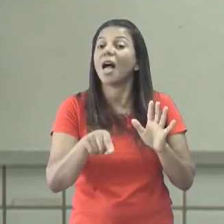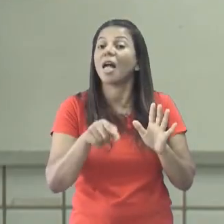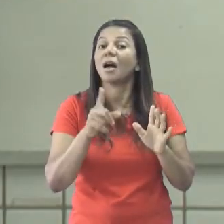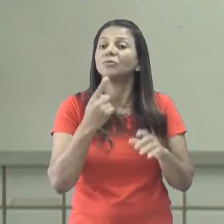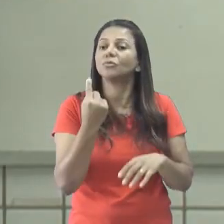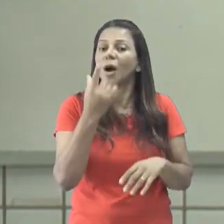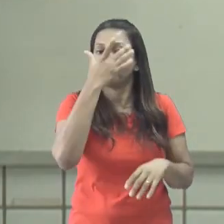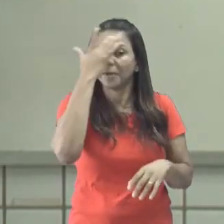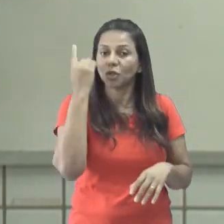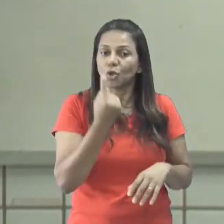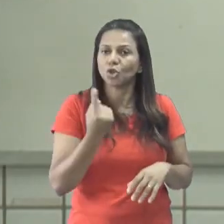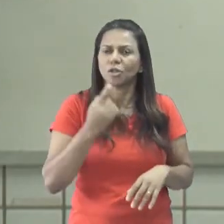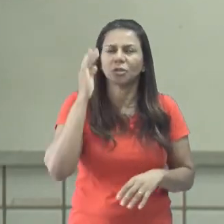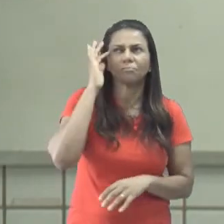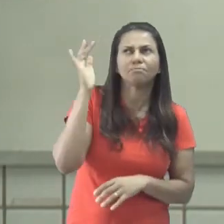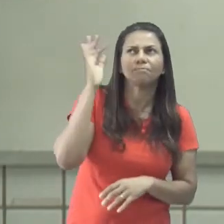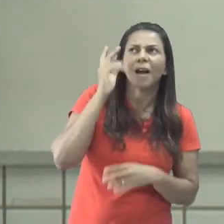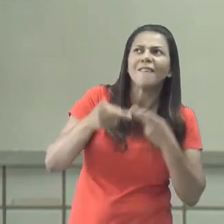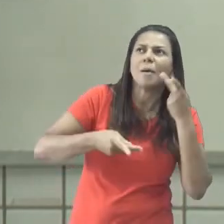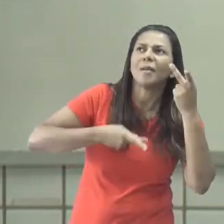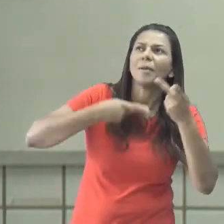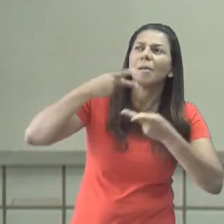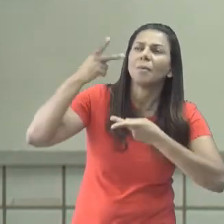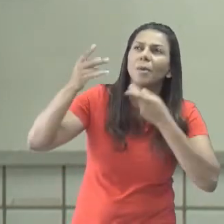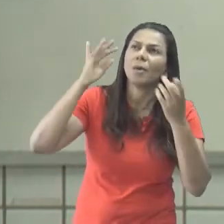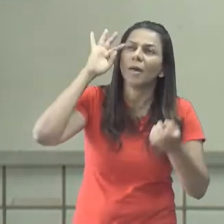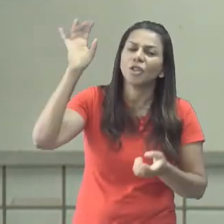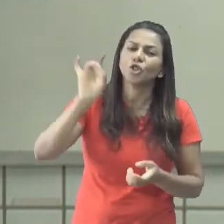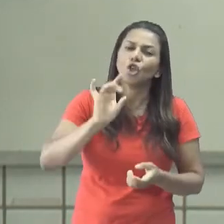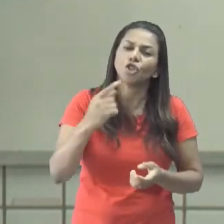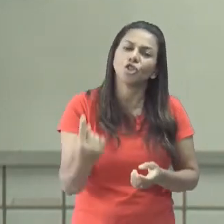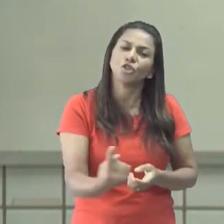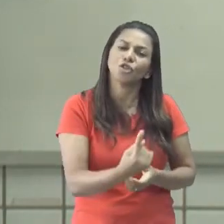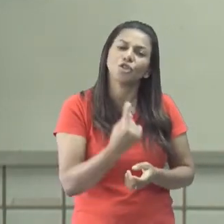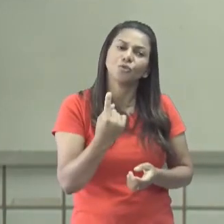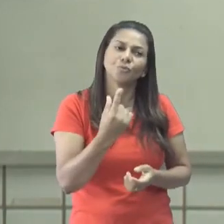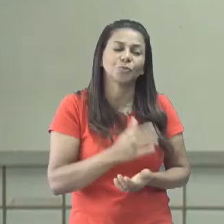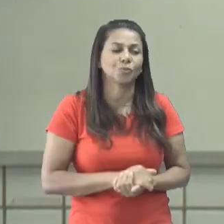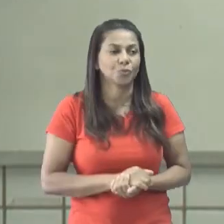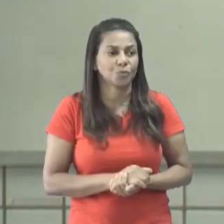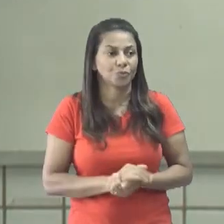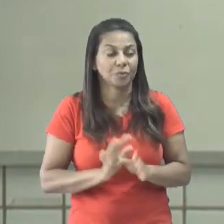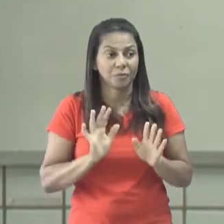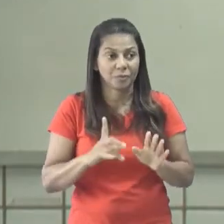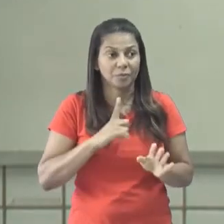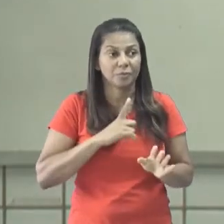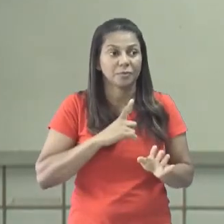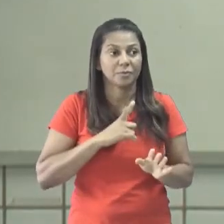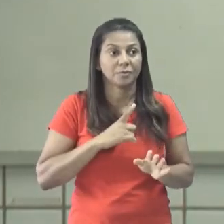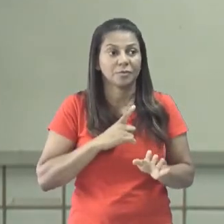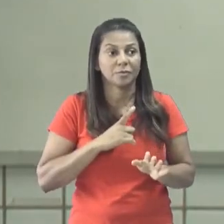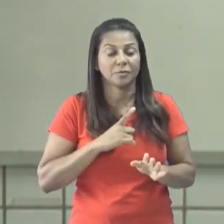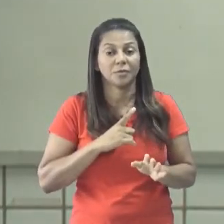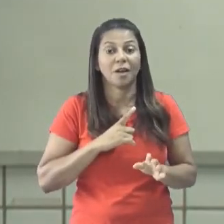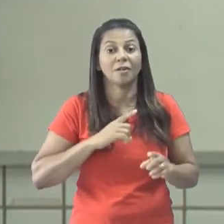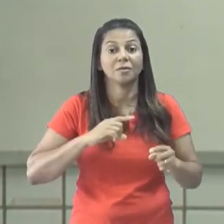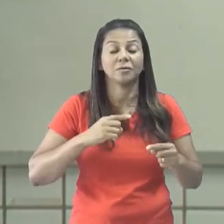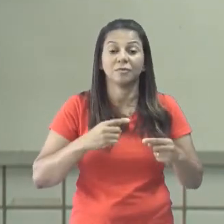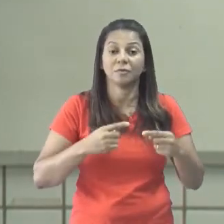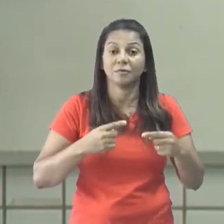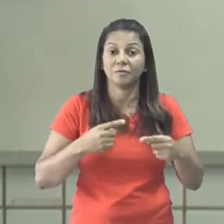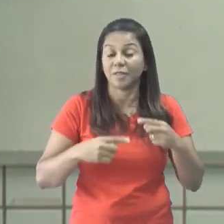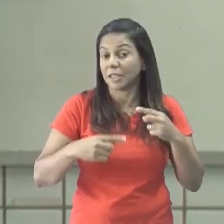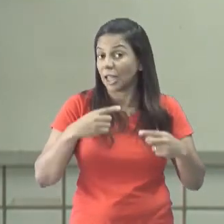falando, pensando em voz alta. Pode haver também no texto teatral. Vai haver o predomínio do discurso em